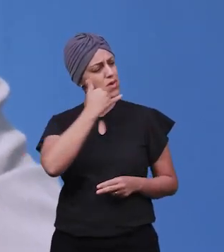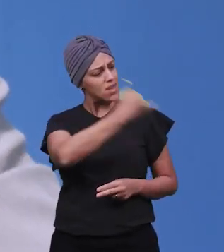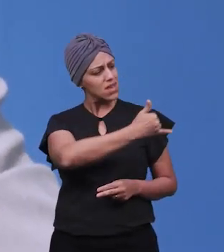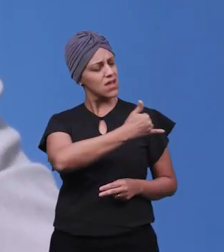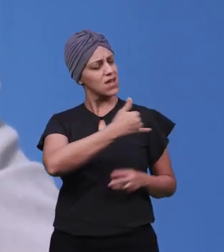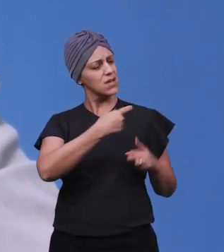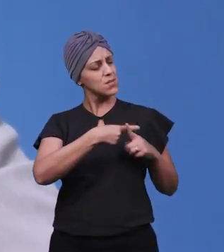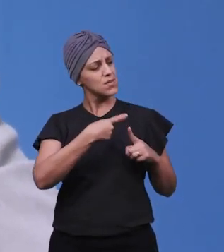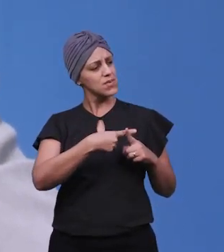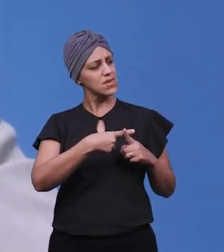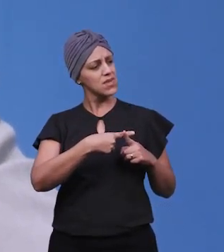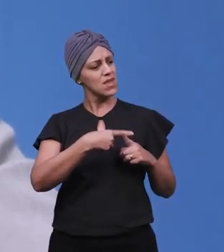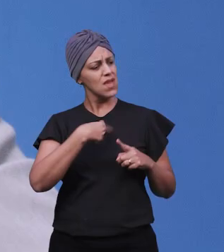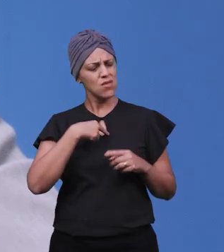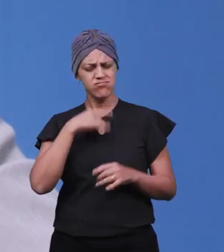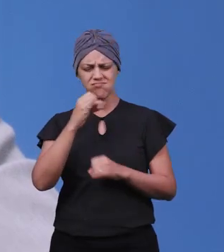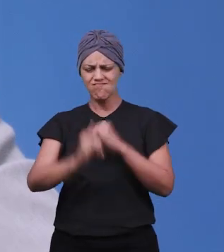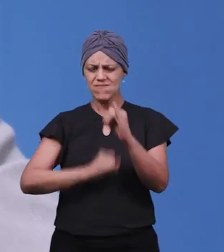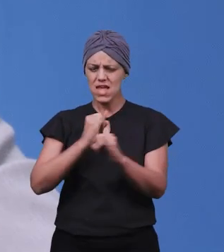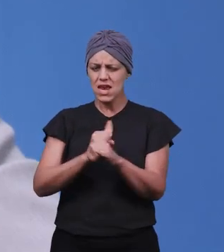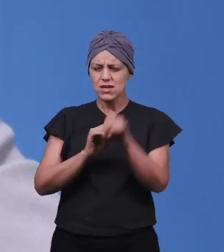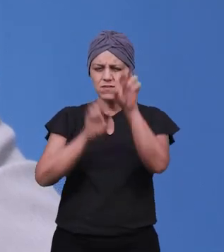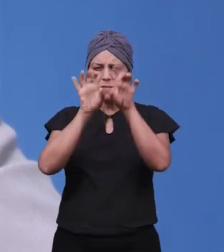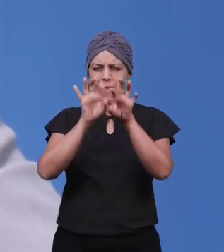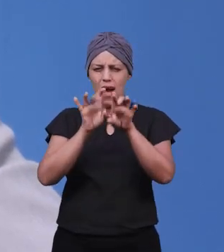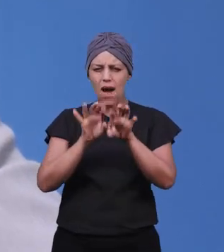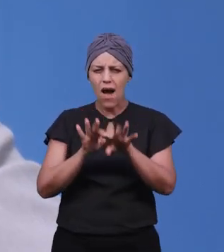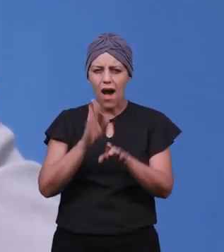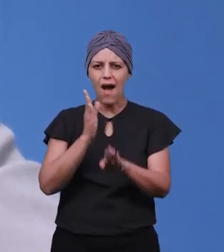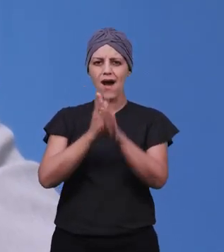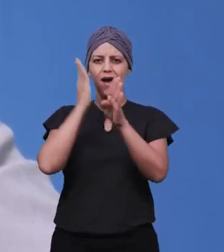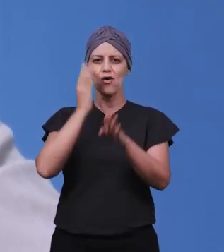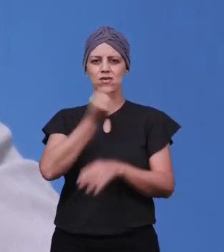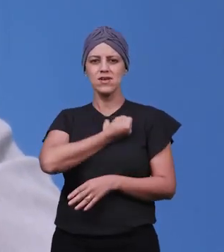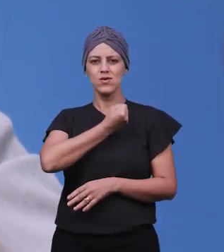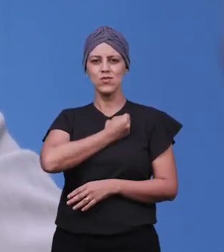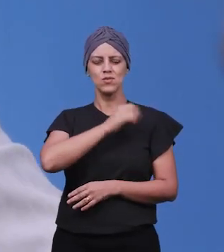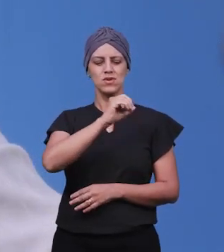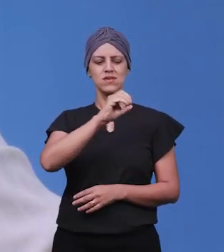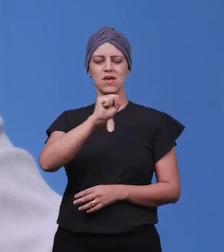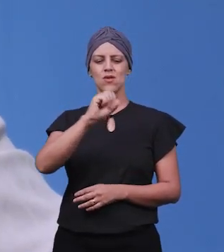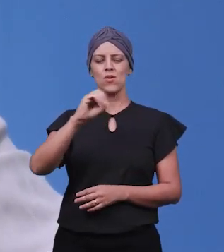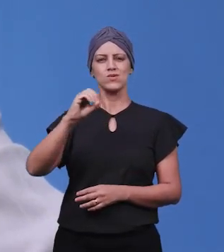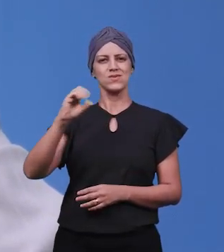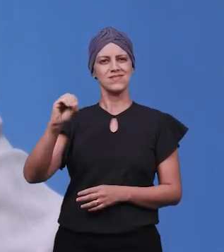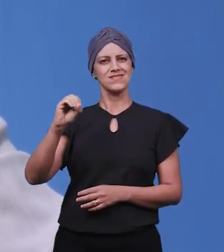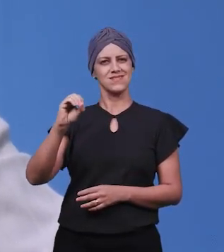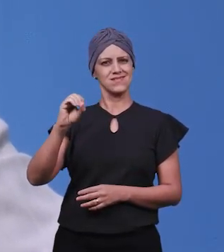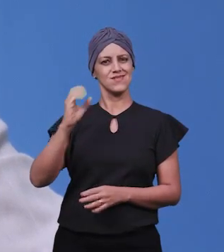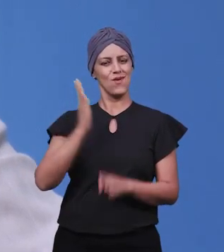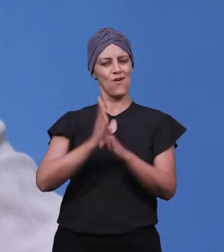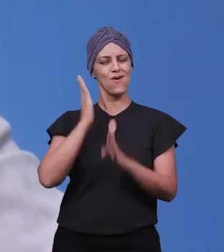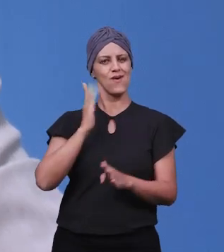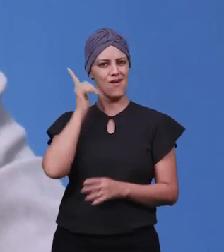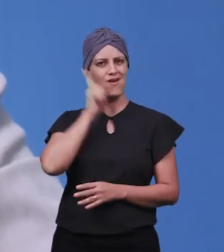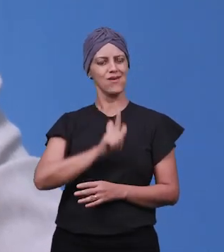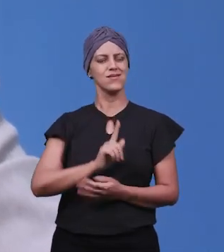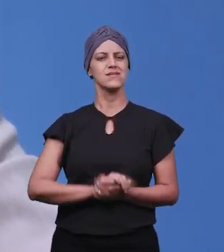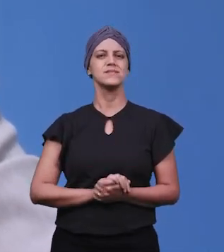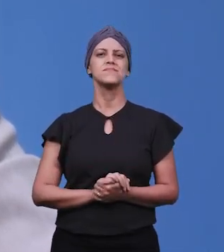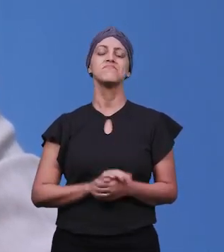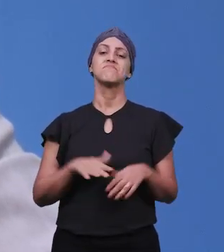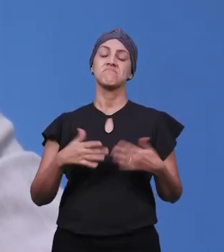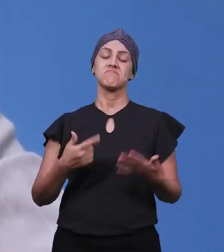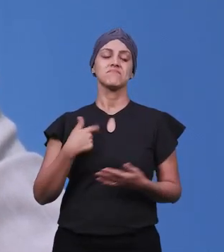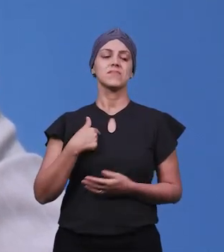porque eu procurei, né, na internet e achei, né, o número 0800 da Igreja Cristã Maranata. Aí